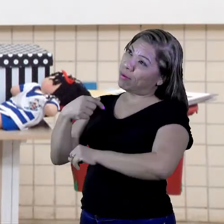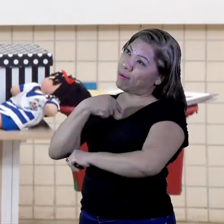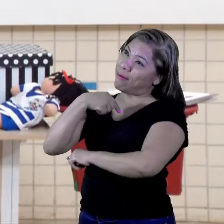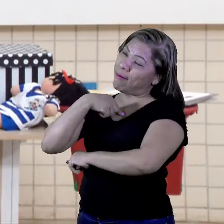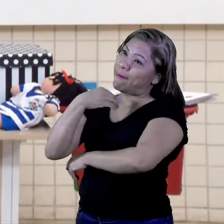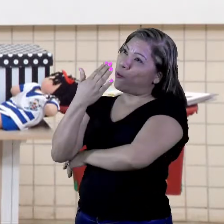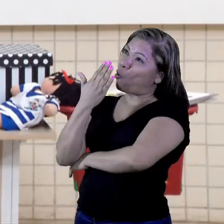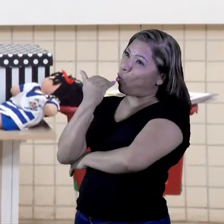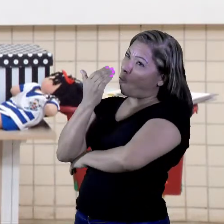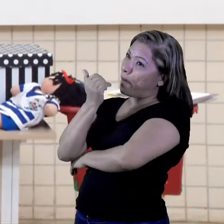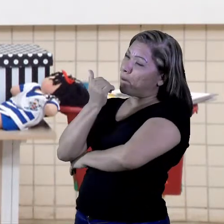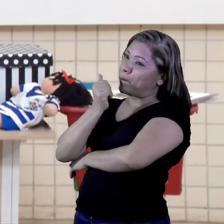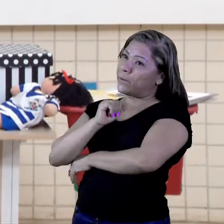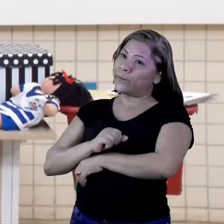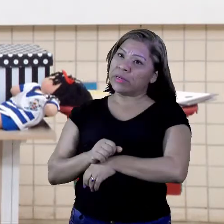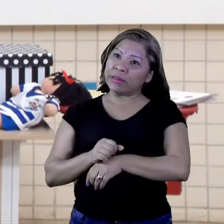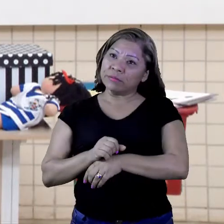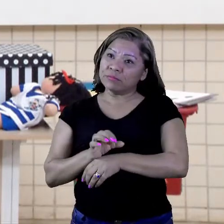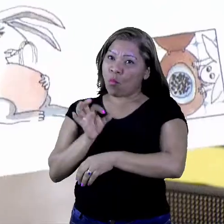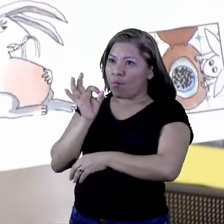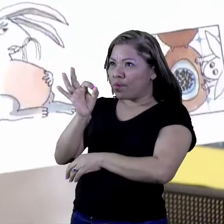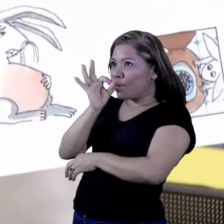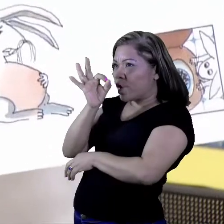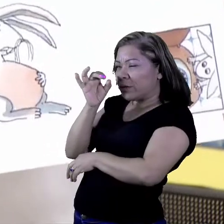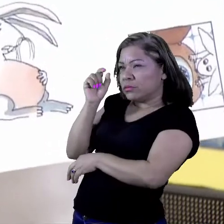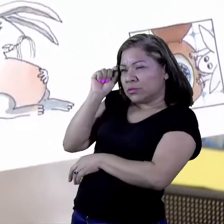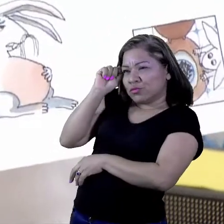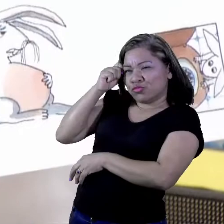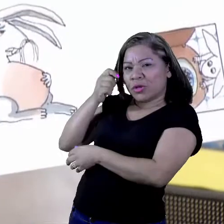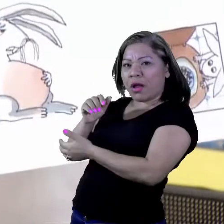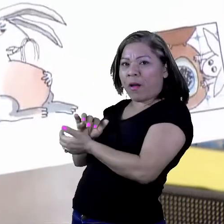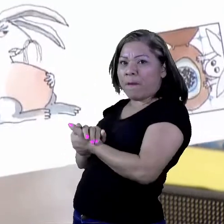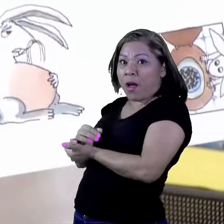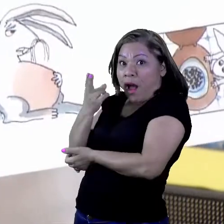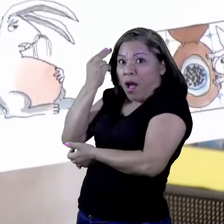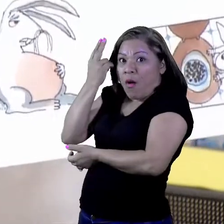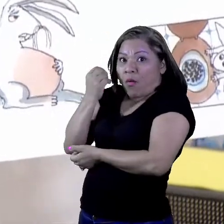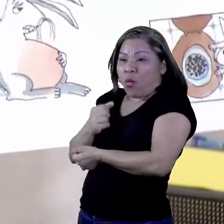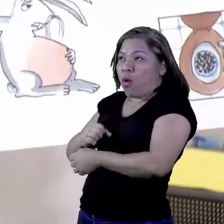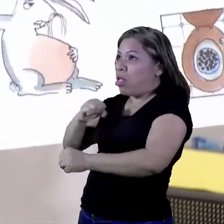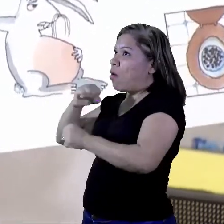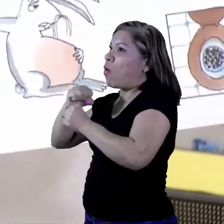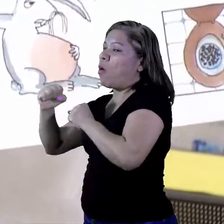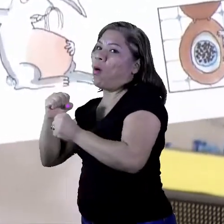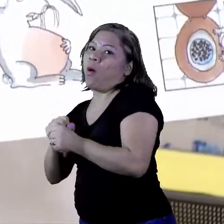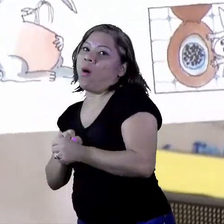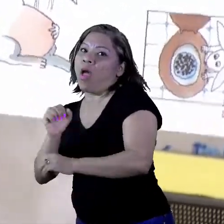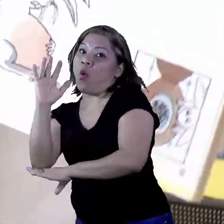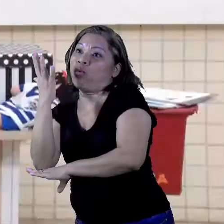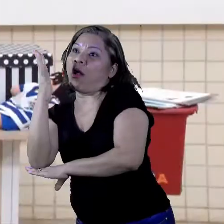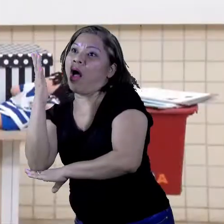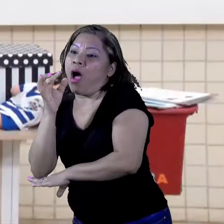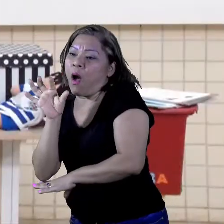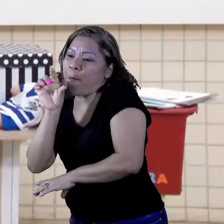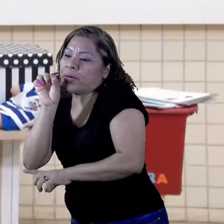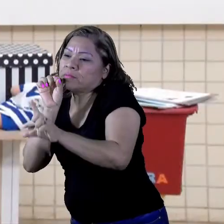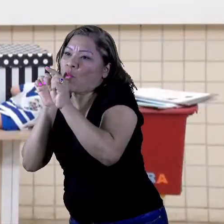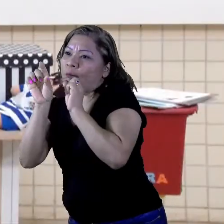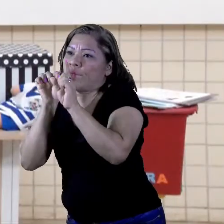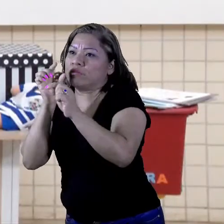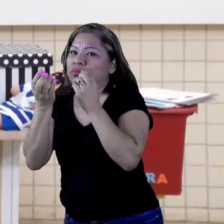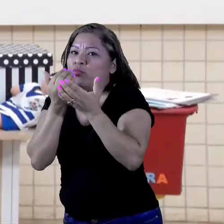muita jabuticaba. O coelho saiu dali disparado, foi até um pé de jabuticaba e comeu todas que ele conseguiu